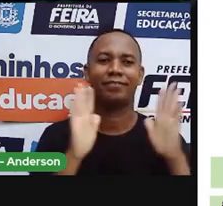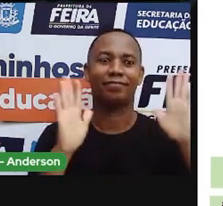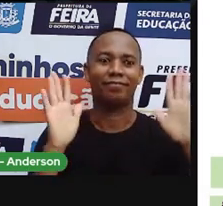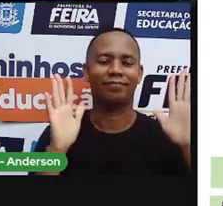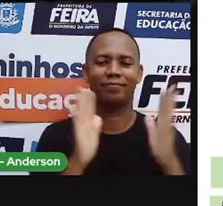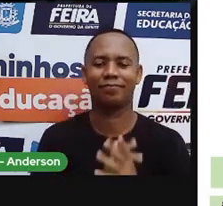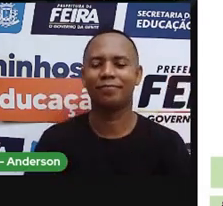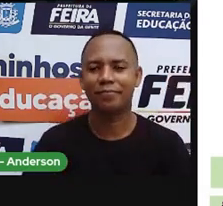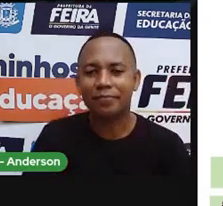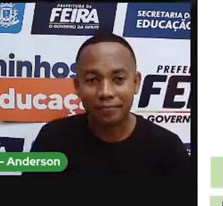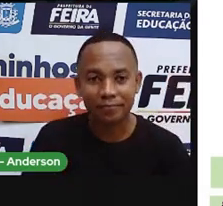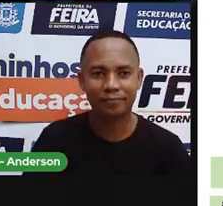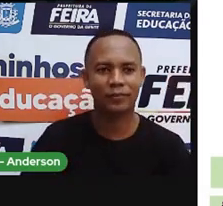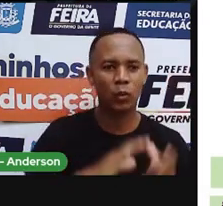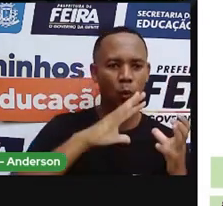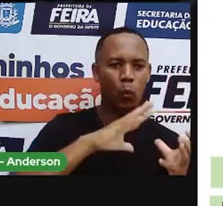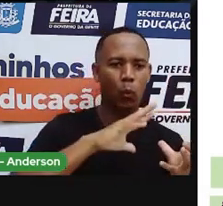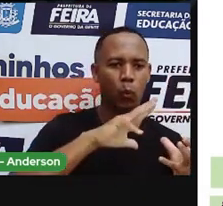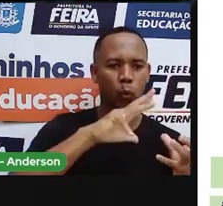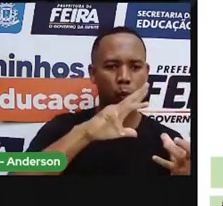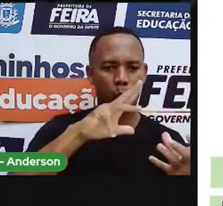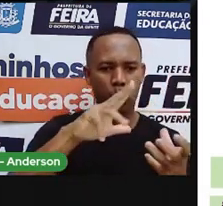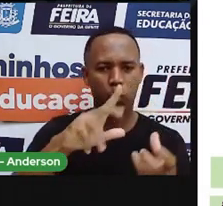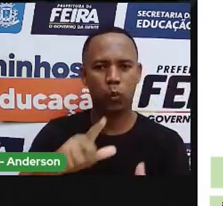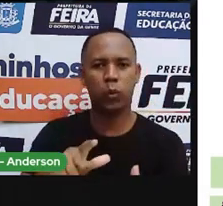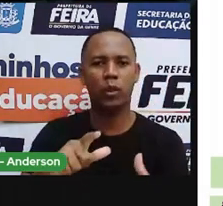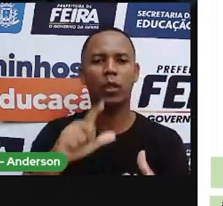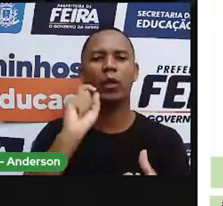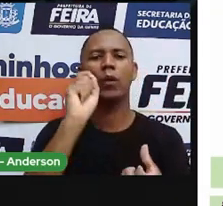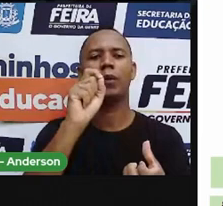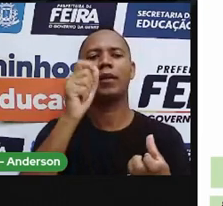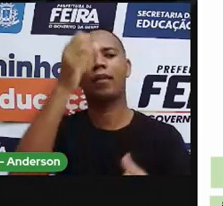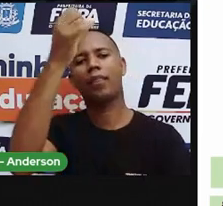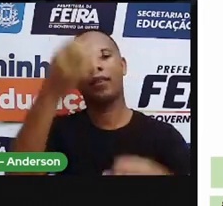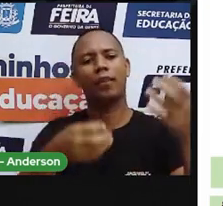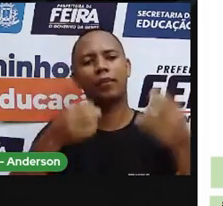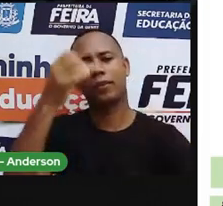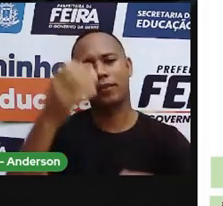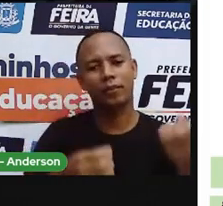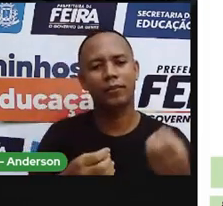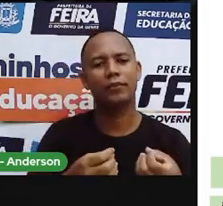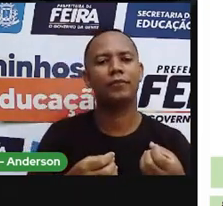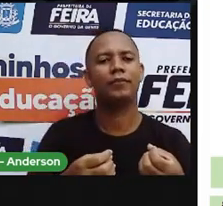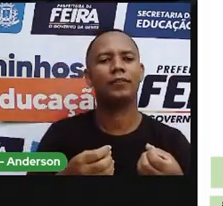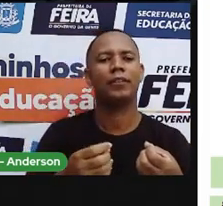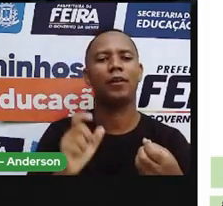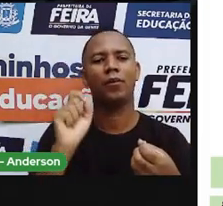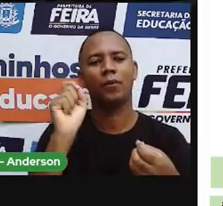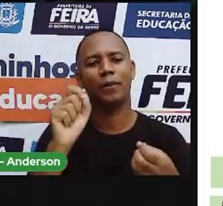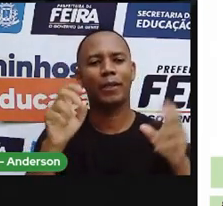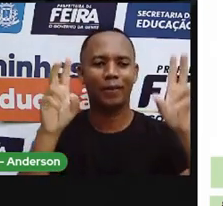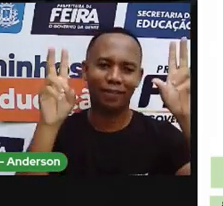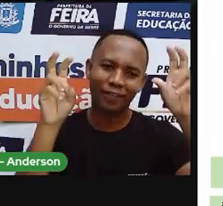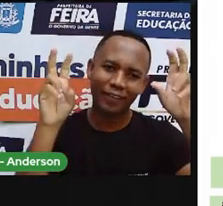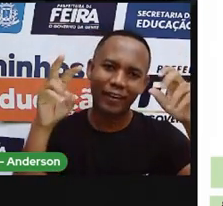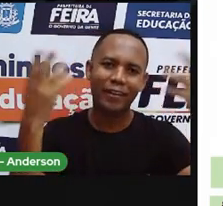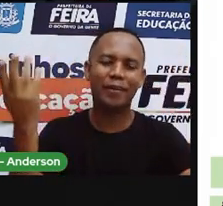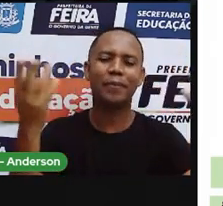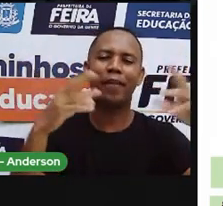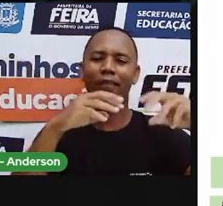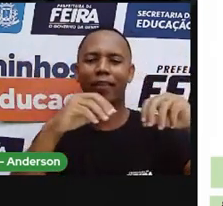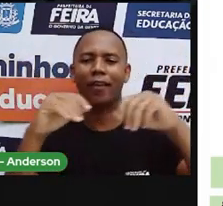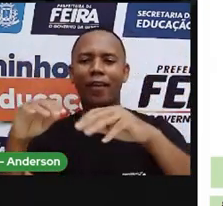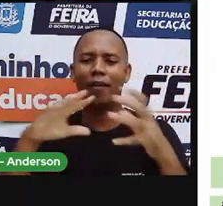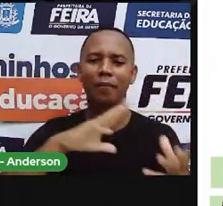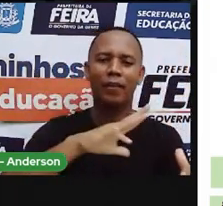Animação! Bom, Terra, nosso planeta, vamos para mais uma aula falando sobre a Terra. Olha